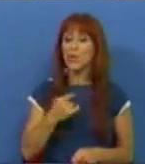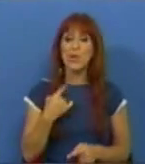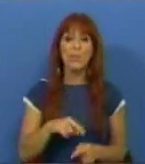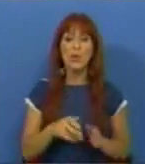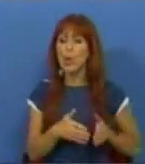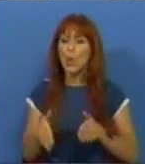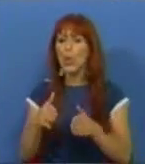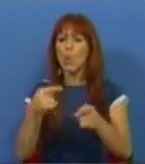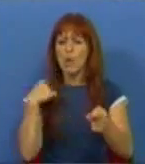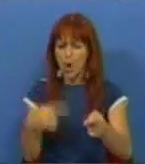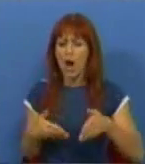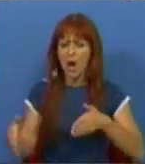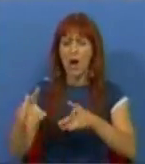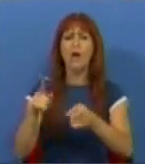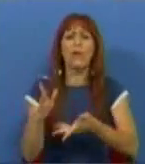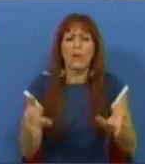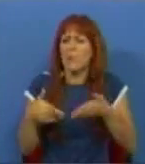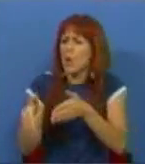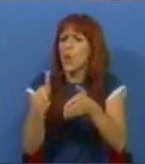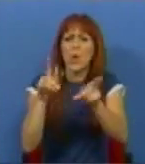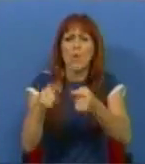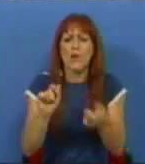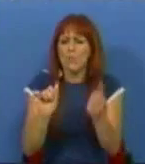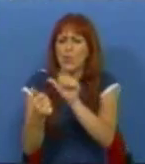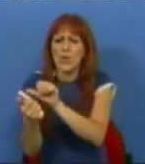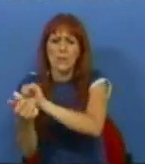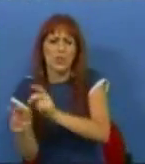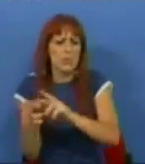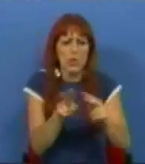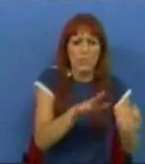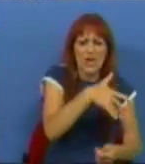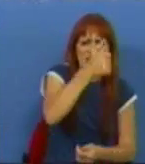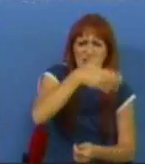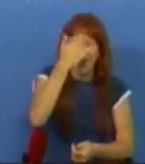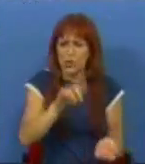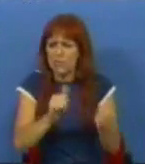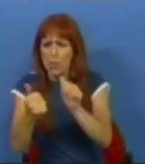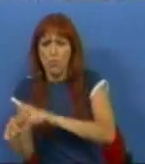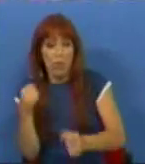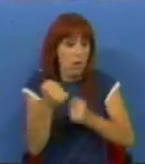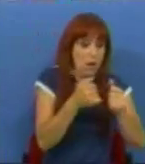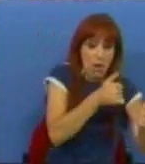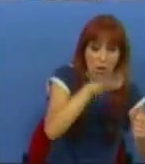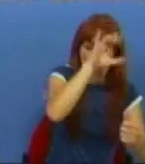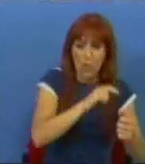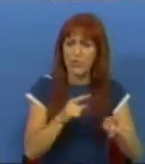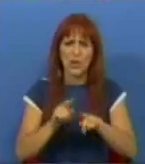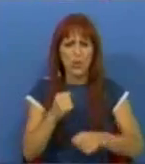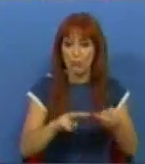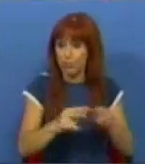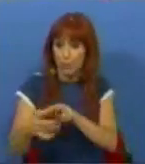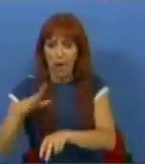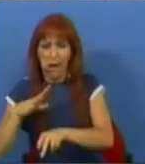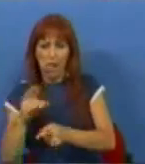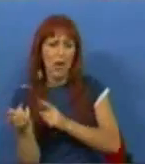um rumo. Afinal, o rumo é mudar todos os 15 dias e estar sempre a correr atrás do Governo para